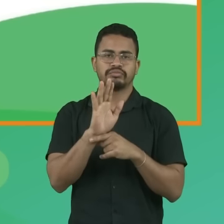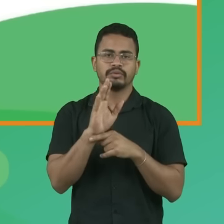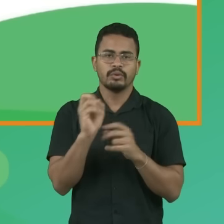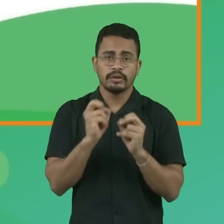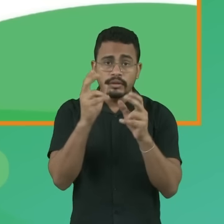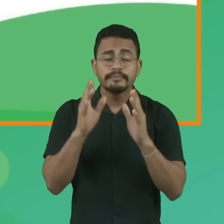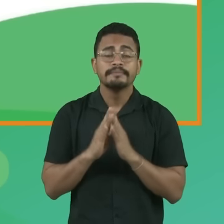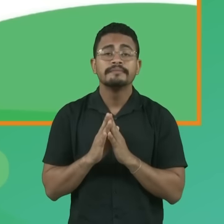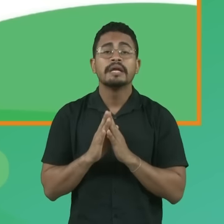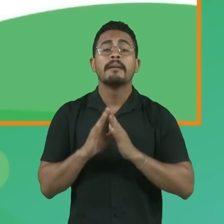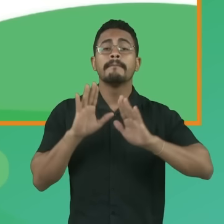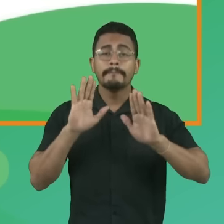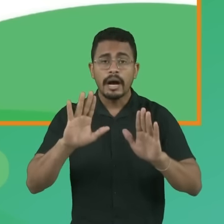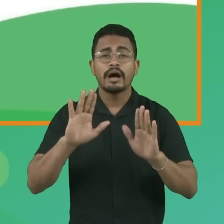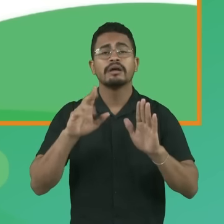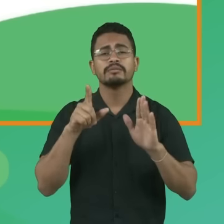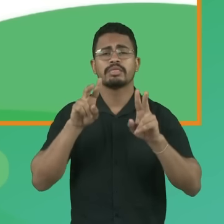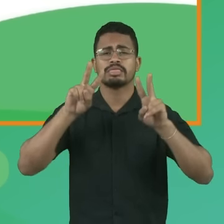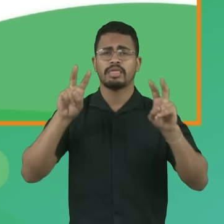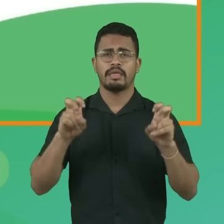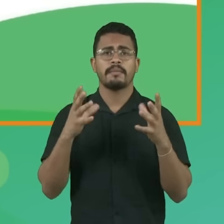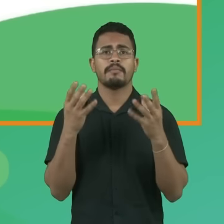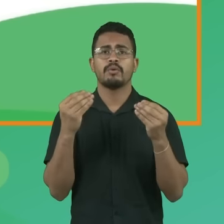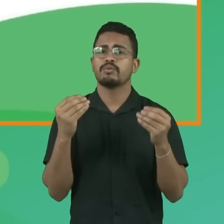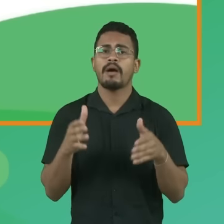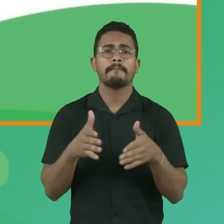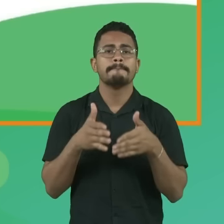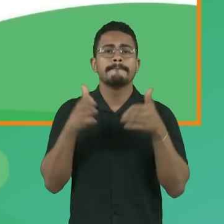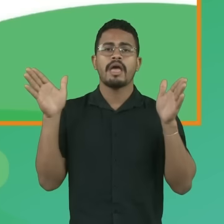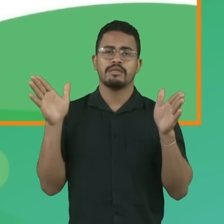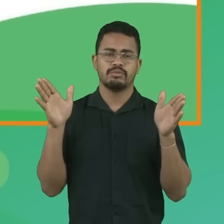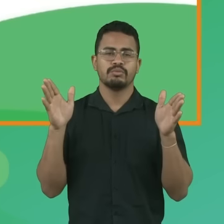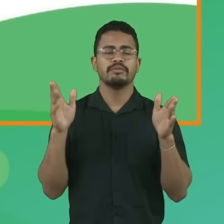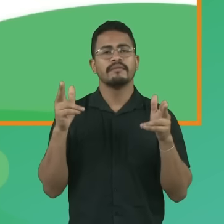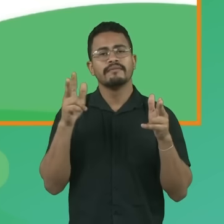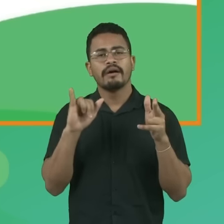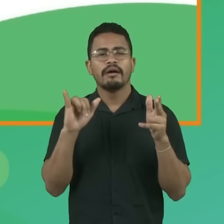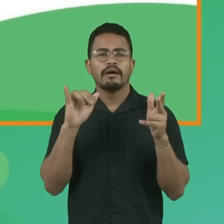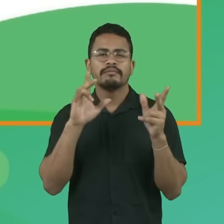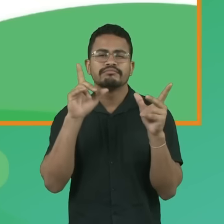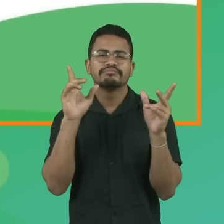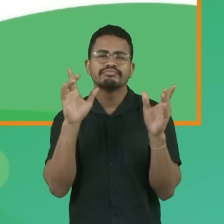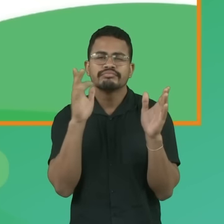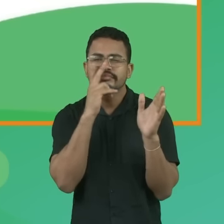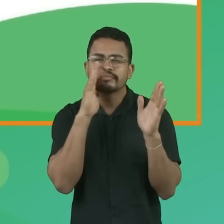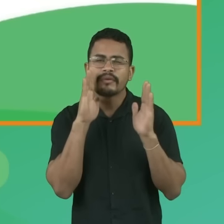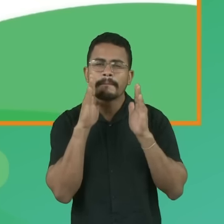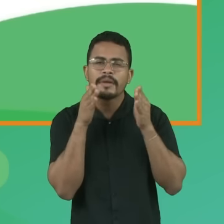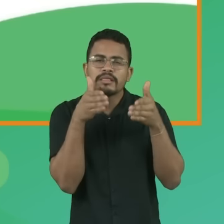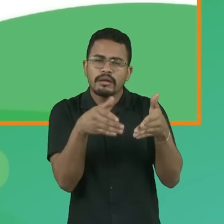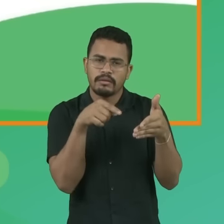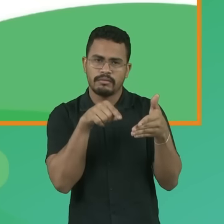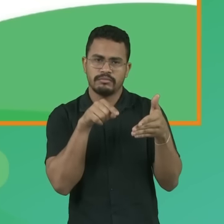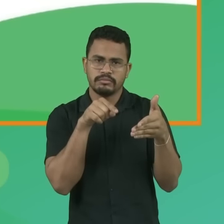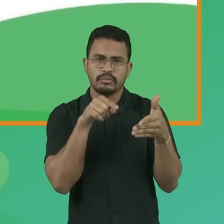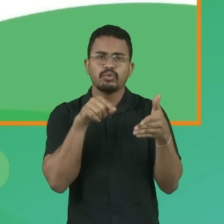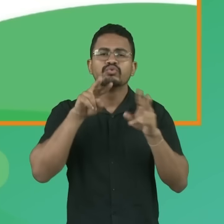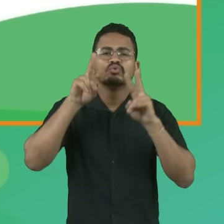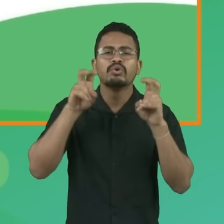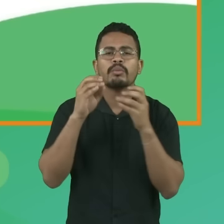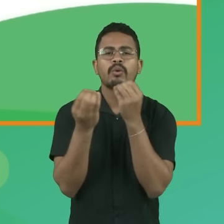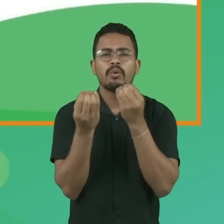Mas como é um tema muito amplo, né? Eu resolvi aqui hoje fazer um recorte para a gente trabalhar essa interpretação de